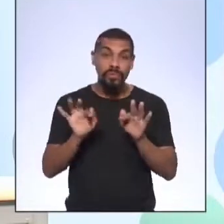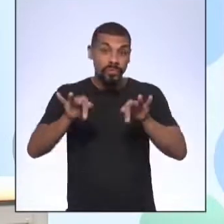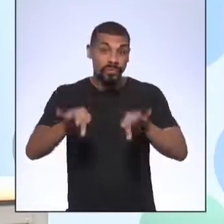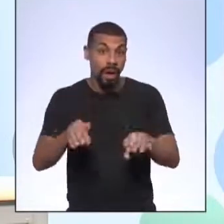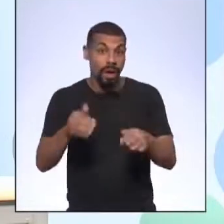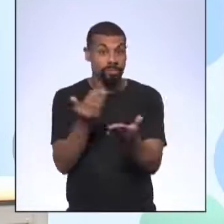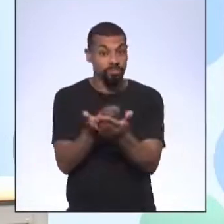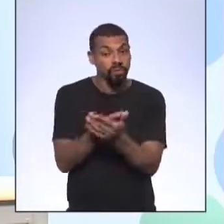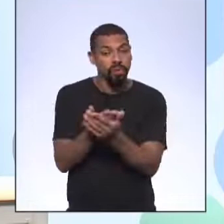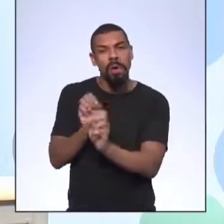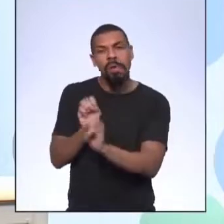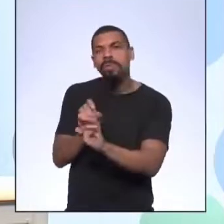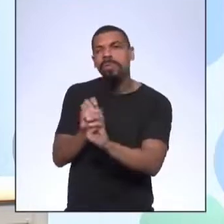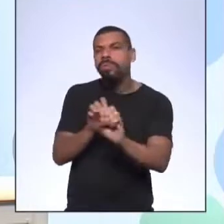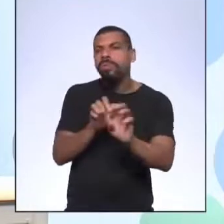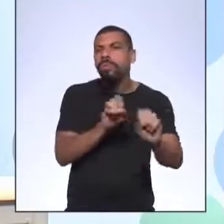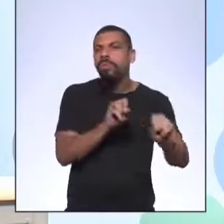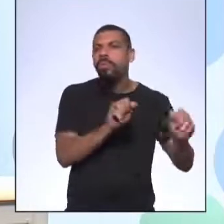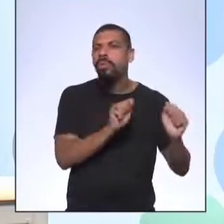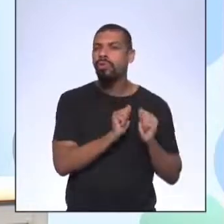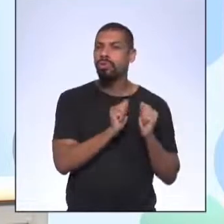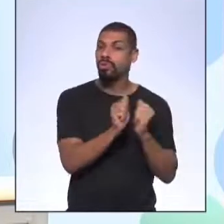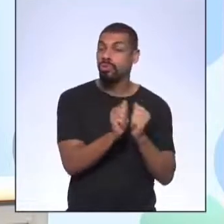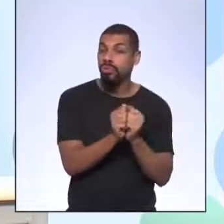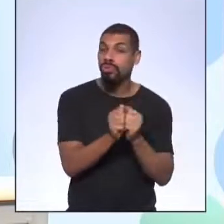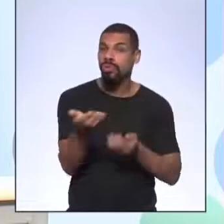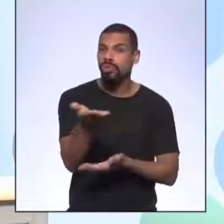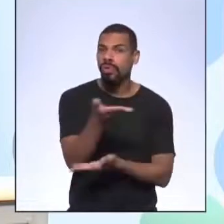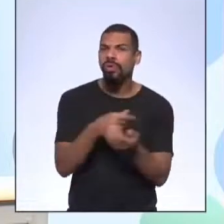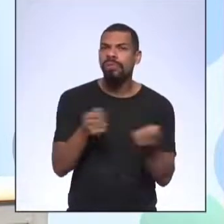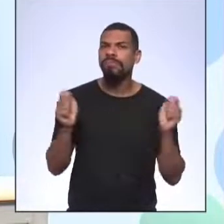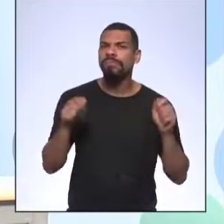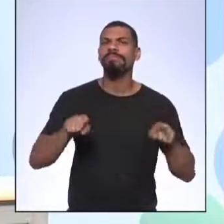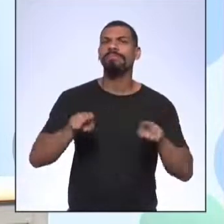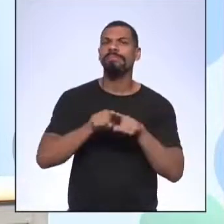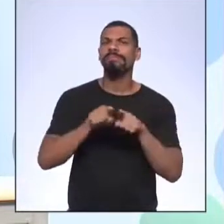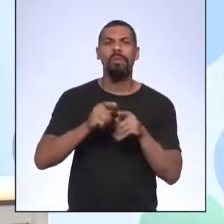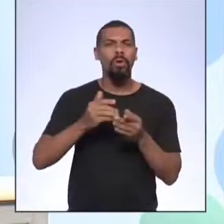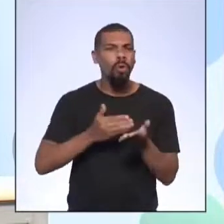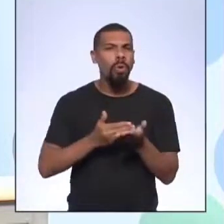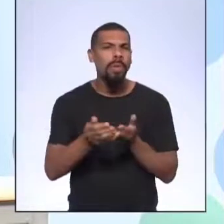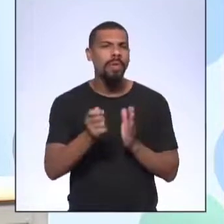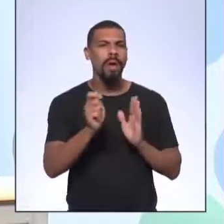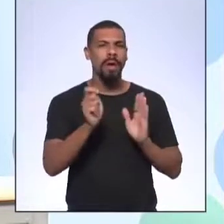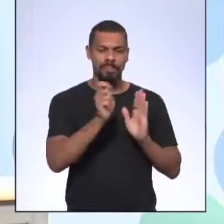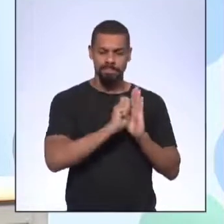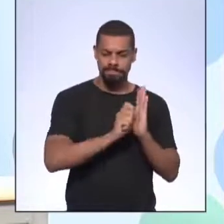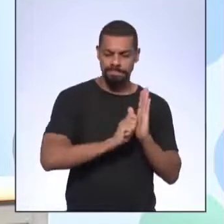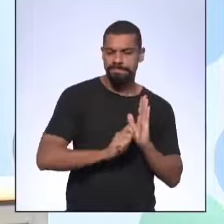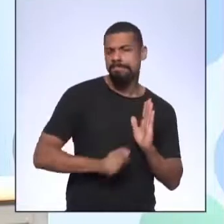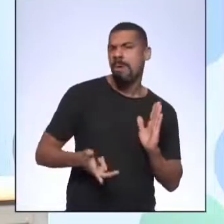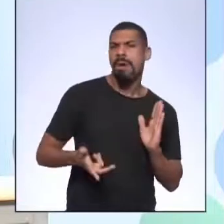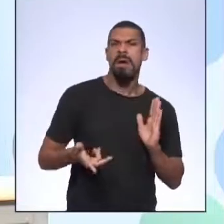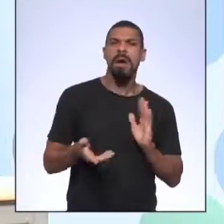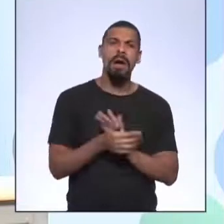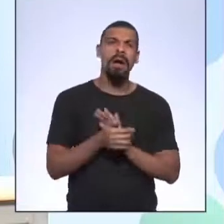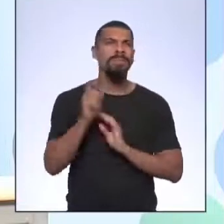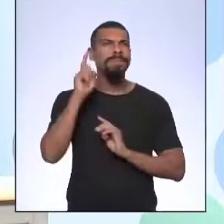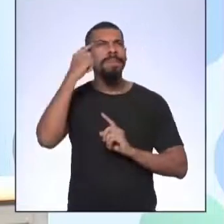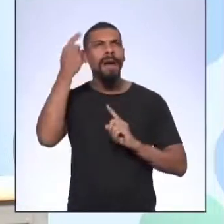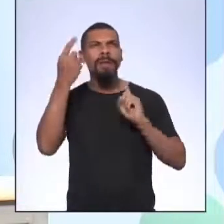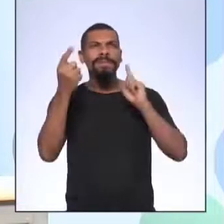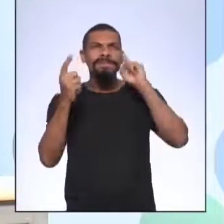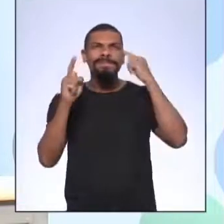dos nossos conhecimentos aos estudos aqui juntos que vocês pudessem então começar a esboçar né a ter